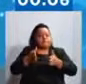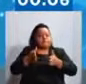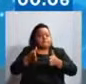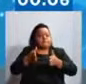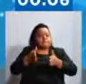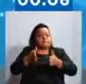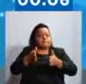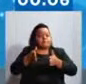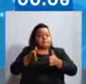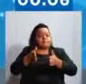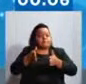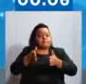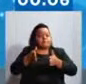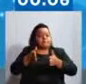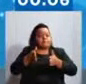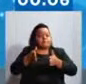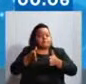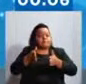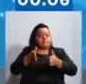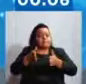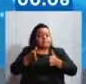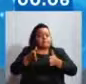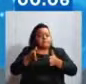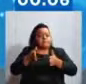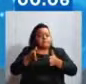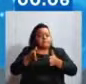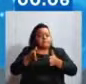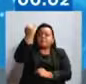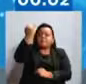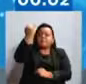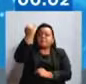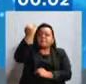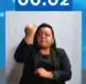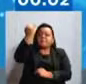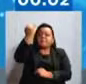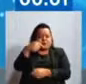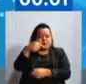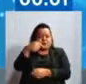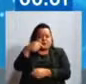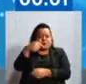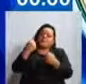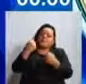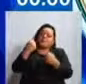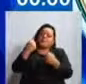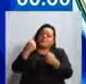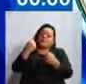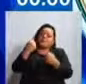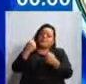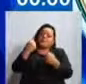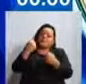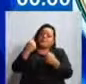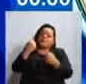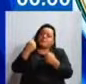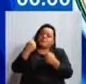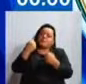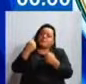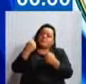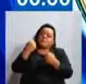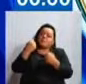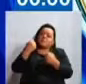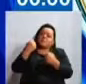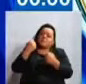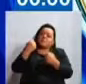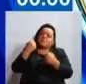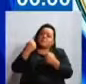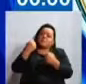ao segundo turno. É extremamente importante. Vote 70. É isso que eu preciso. Obrigada, candidato. Seja bem-vindo,